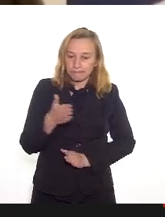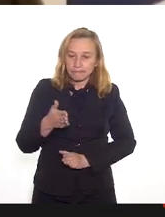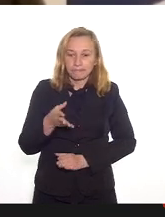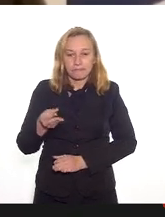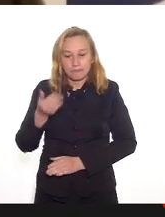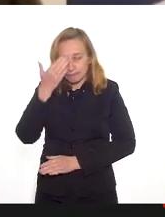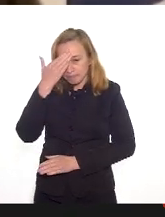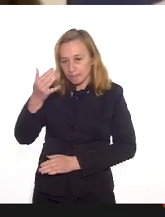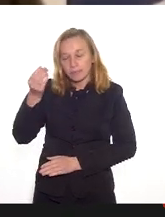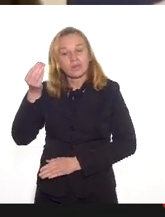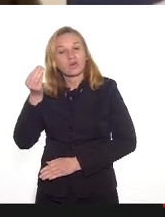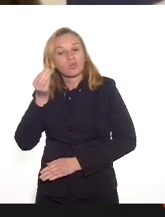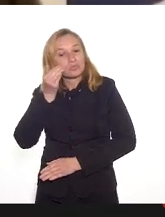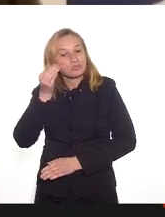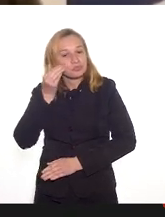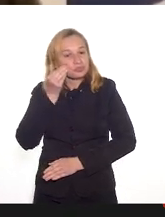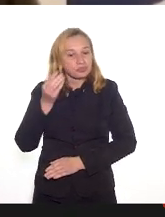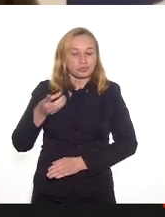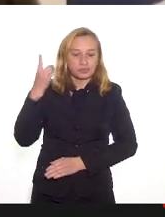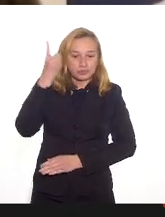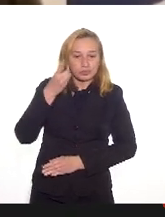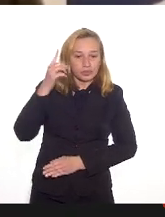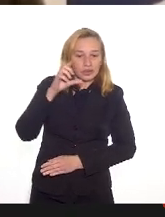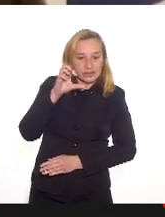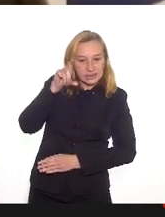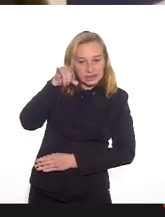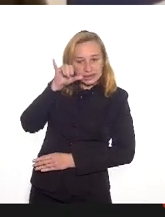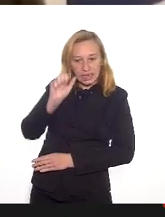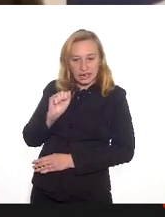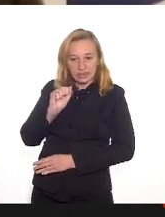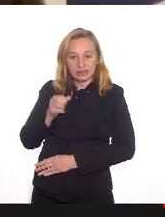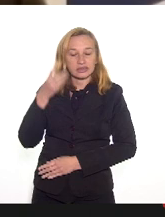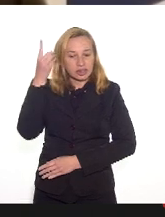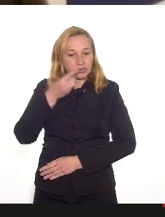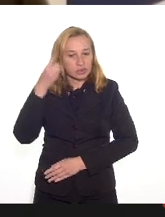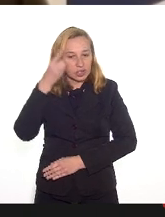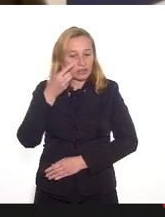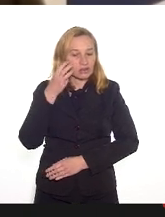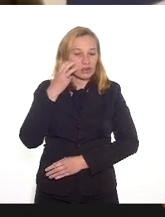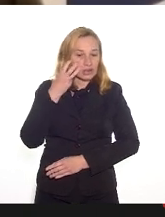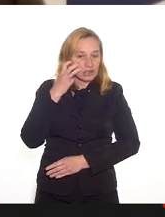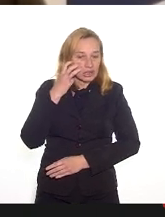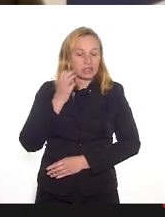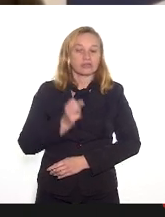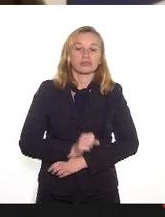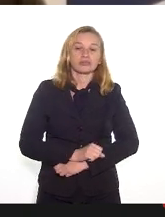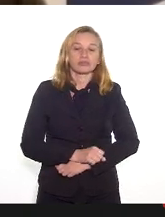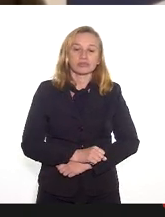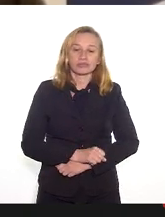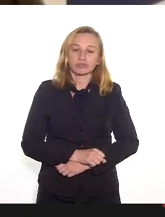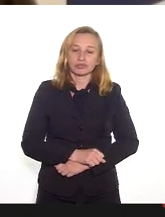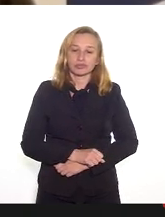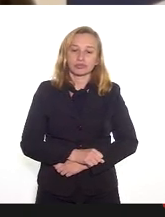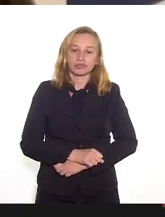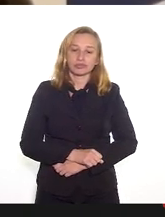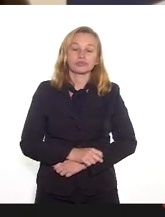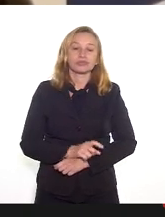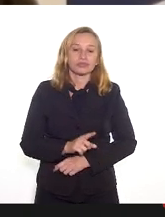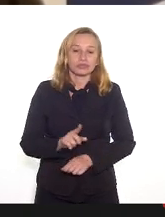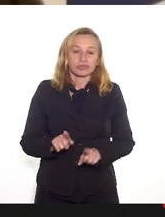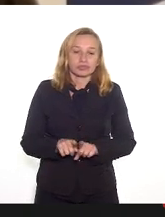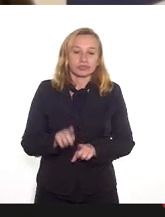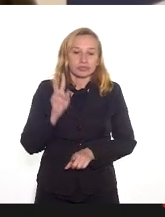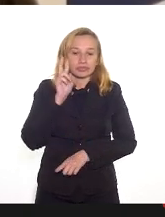oportunidade a deputada Célia Jordão, deputado Valdec Carneiro, também